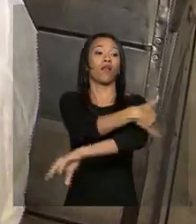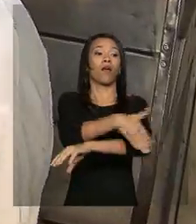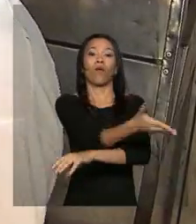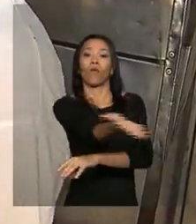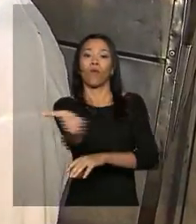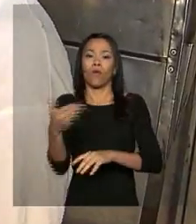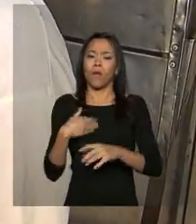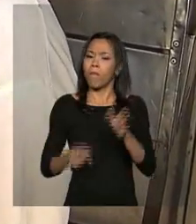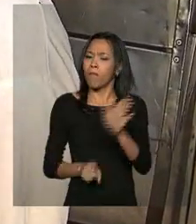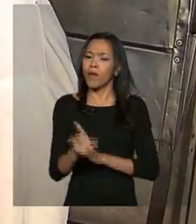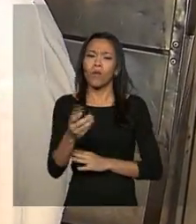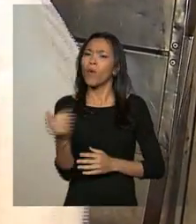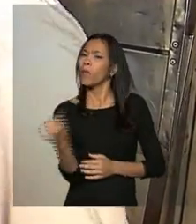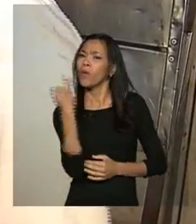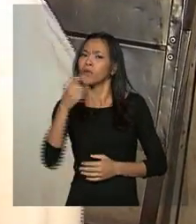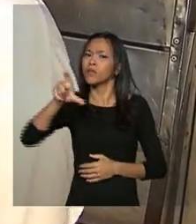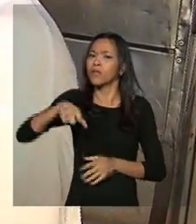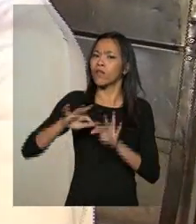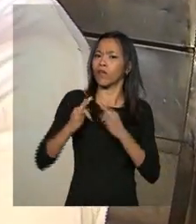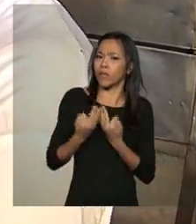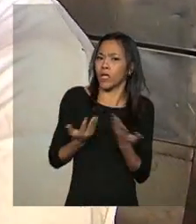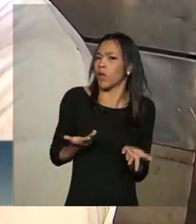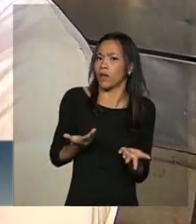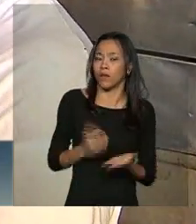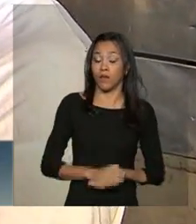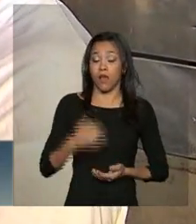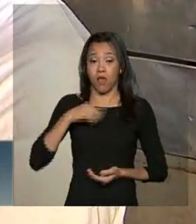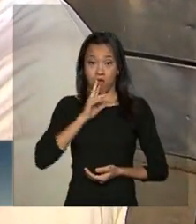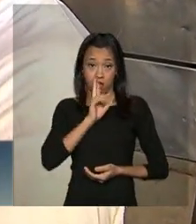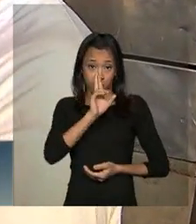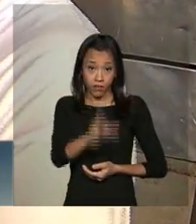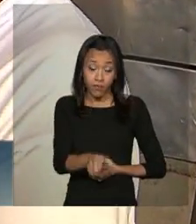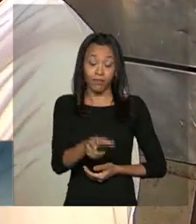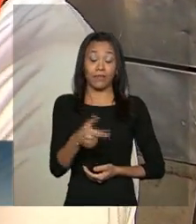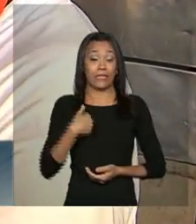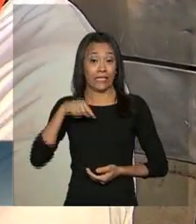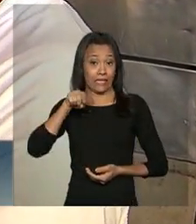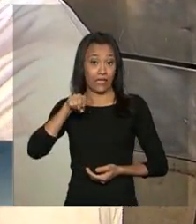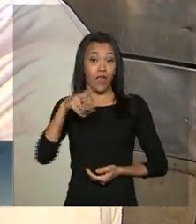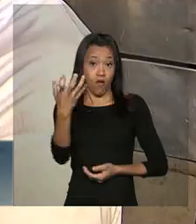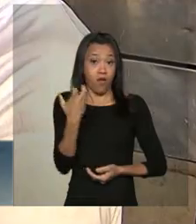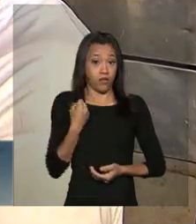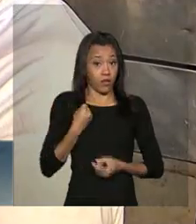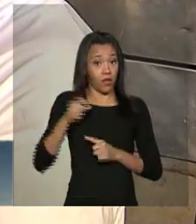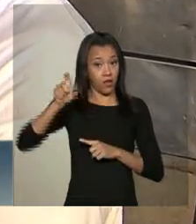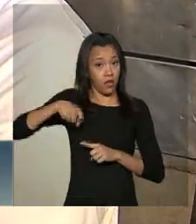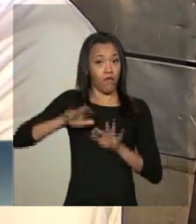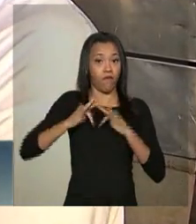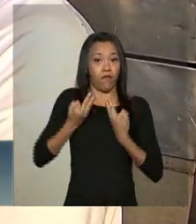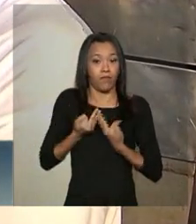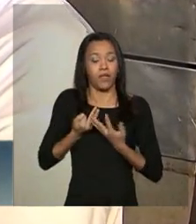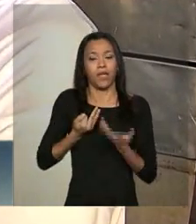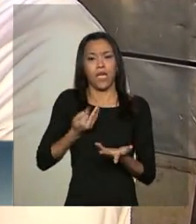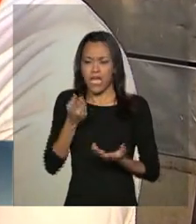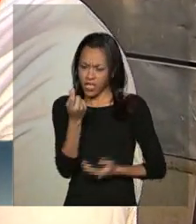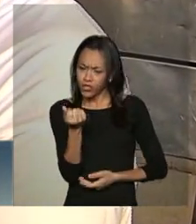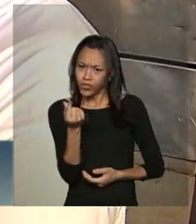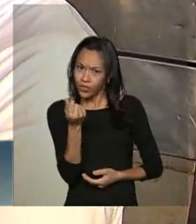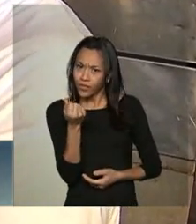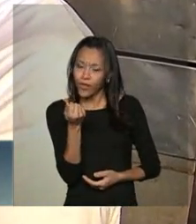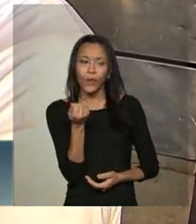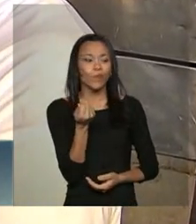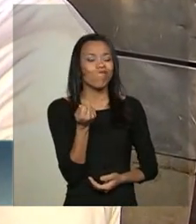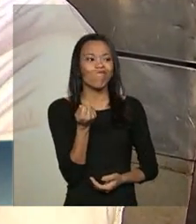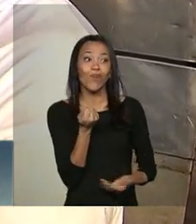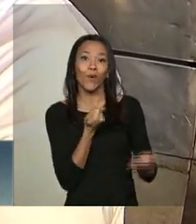do Bolsa Família nessa sua produção. A importância foi que, como eu recebi o Bolsa Família, eu pegava esse dinheiro,